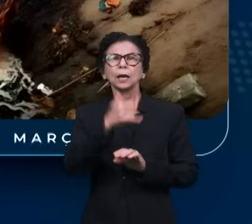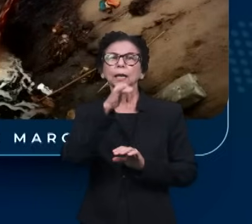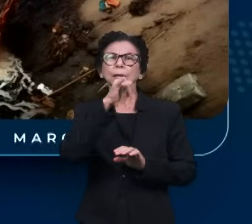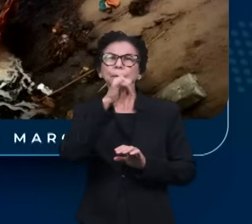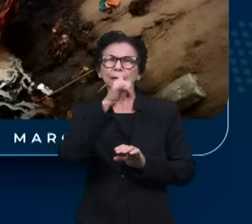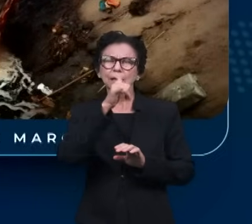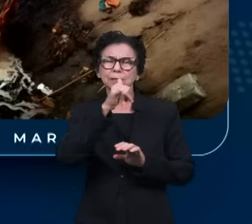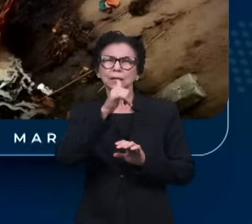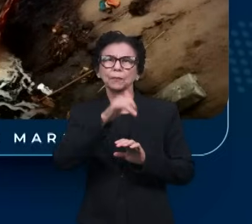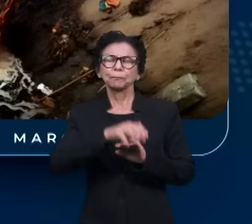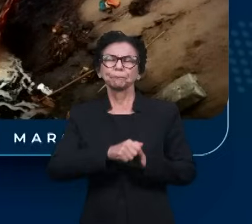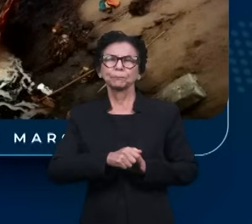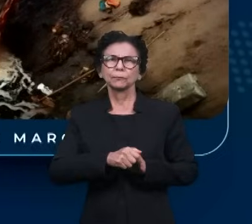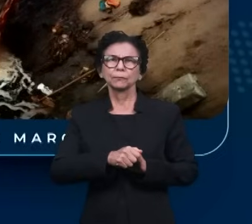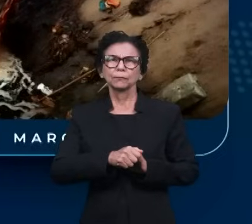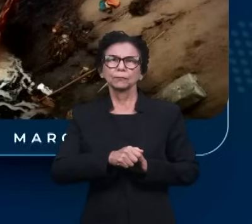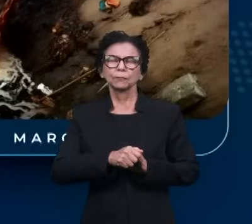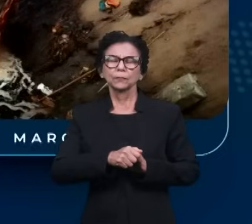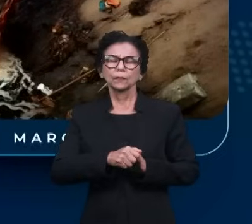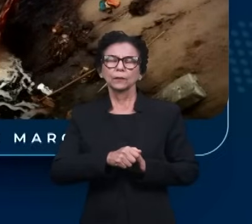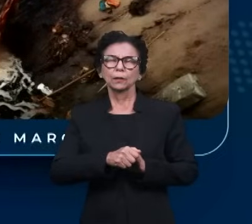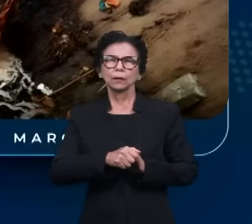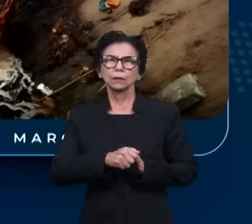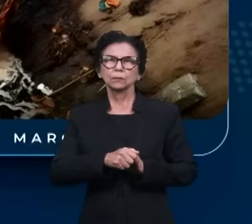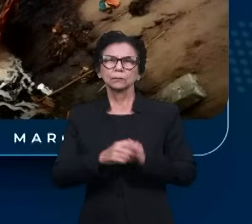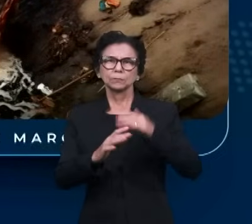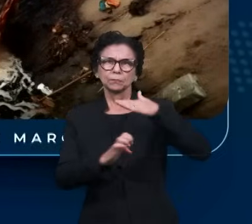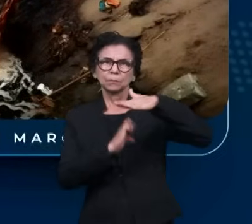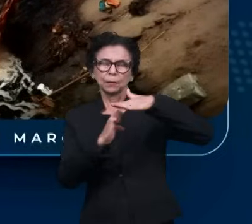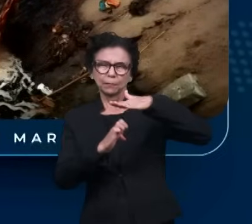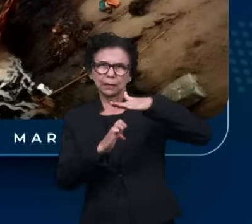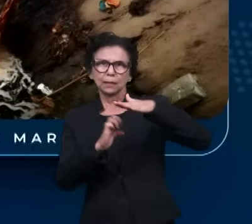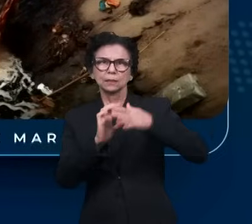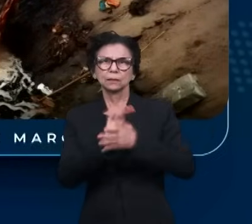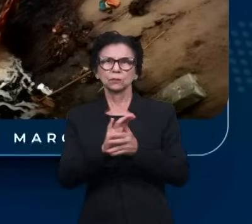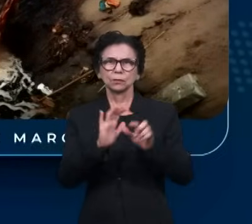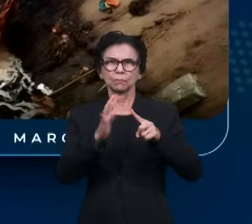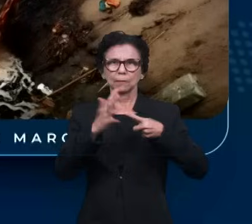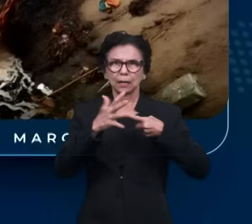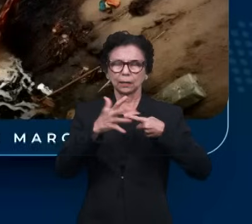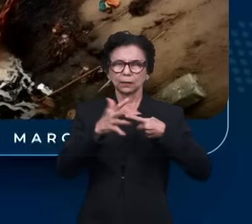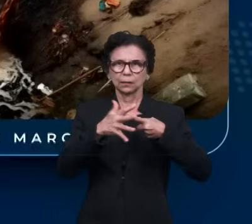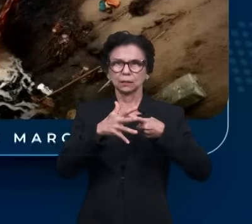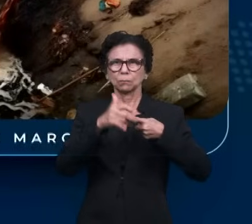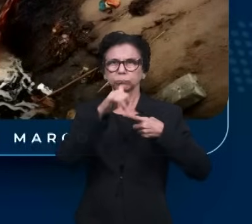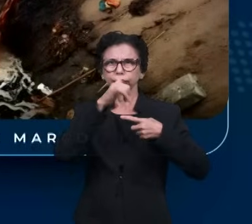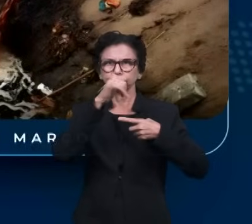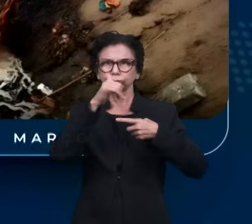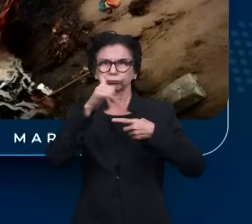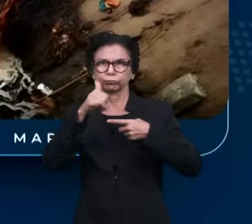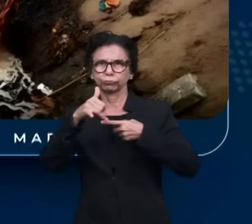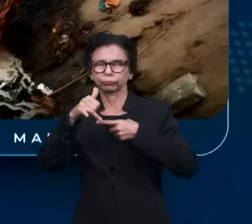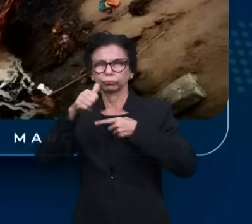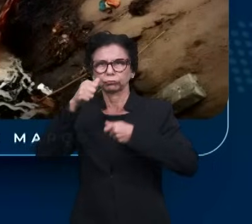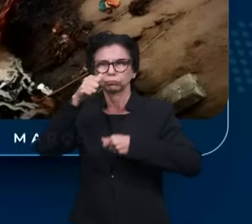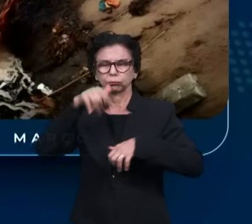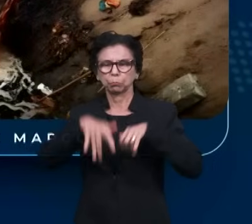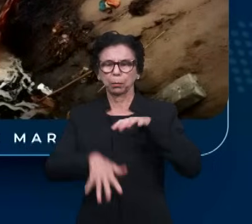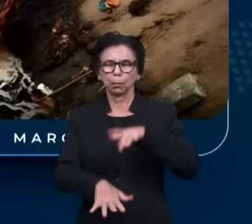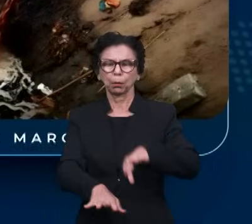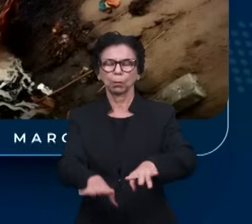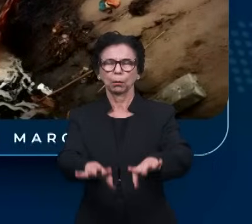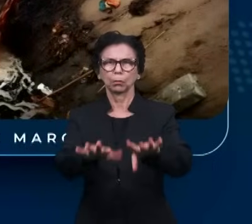News mostrando esse acidente com repercussões na poluição mundial. E